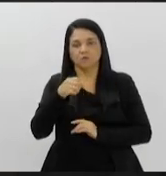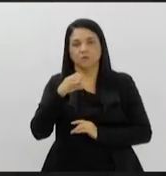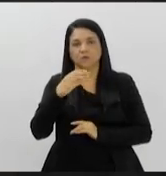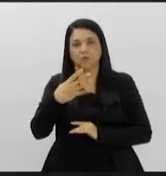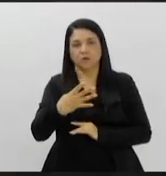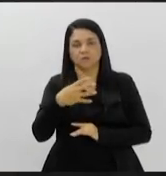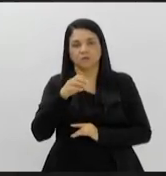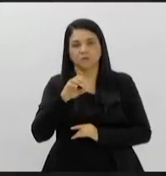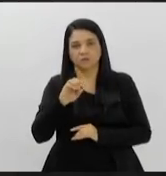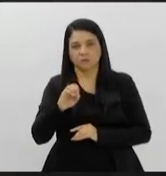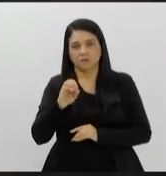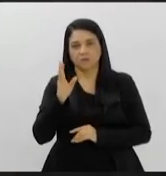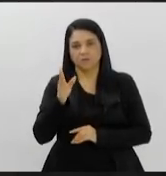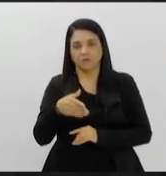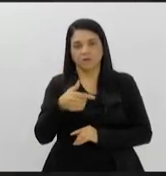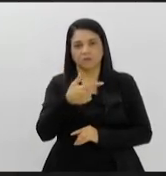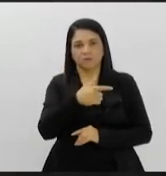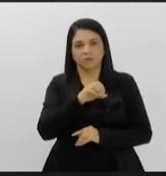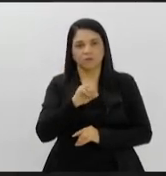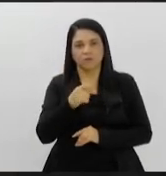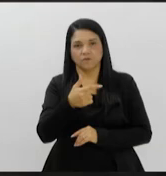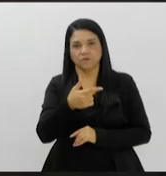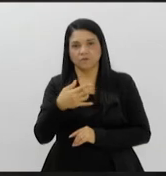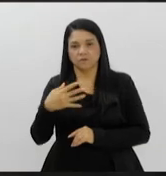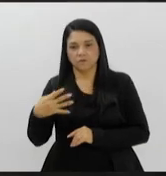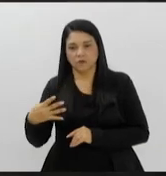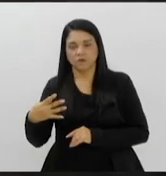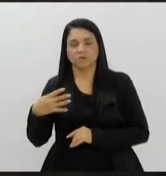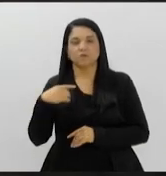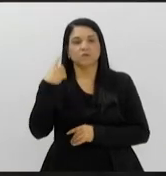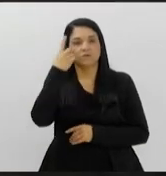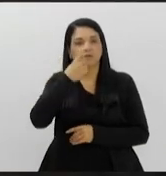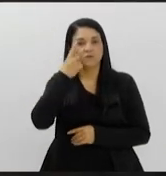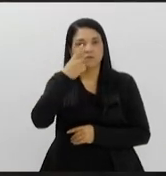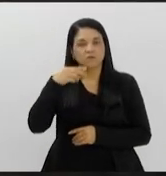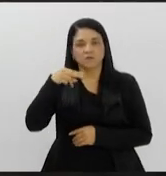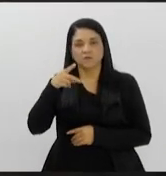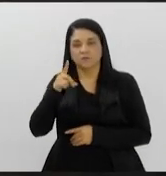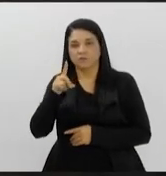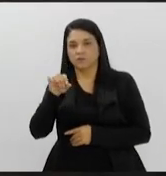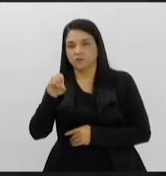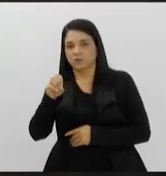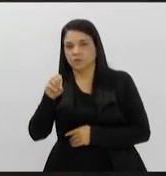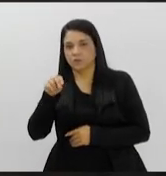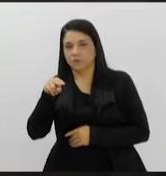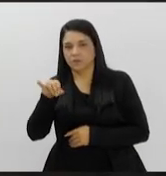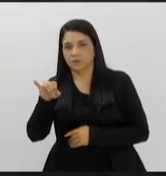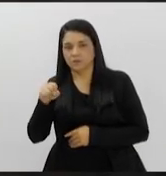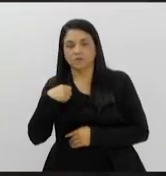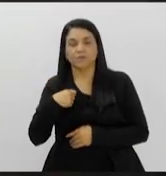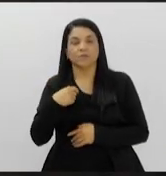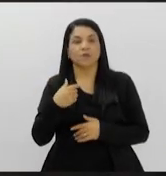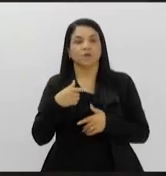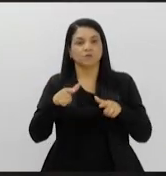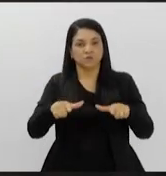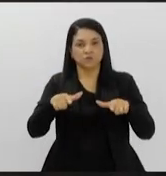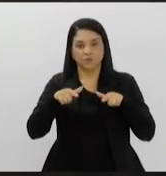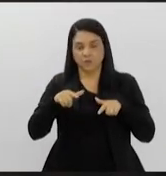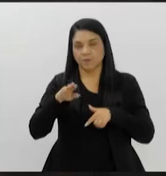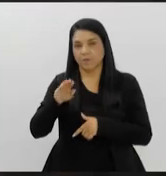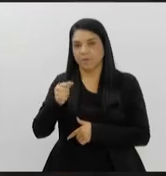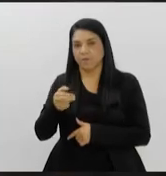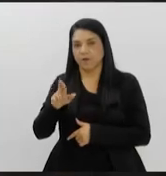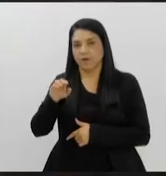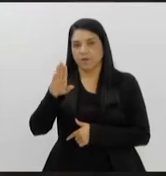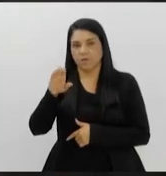840 de 2024, de autoria do deputado Dionísio Lins, concede o diploma Barbosa Lima Sobrinho